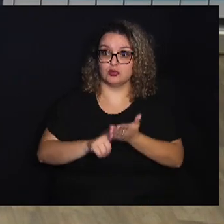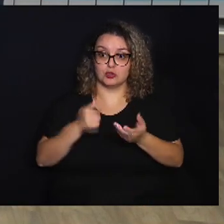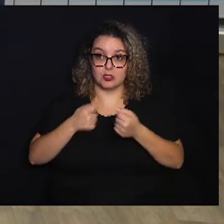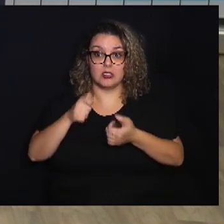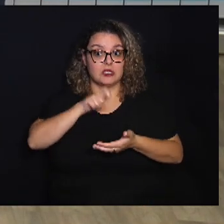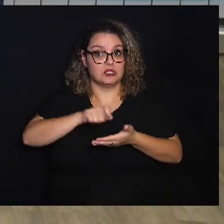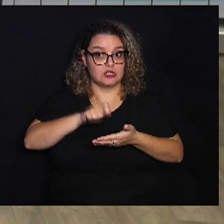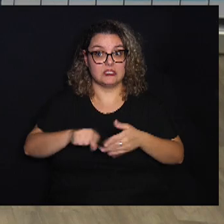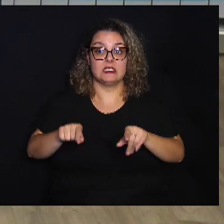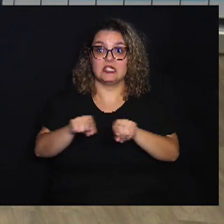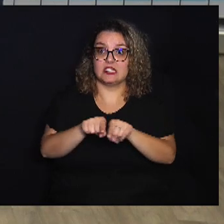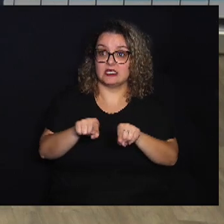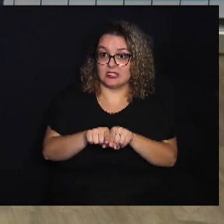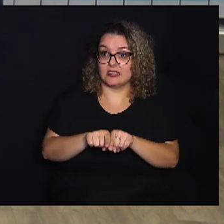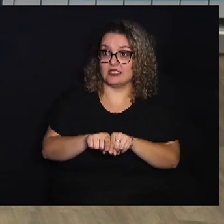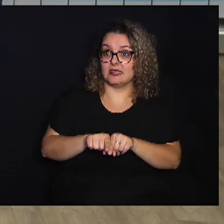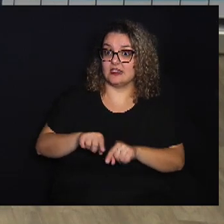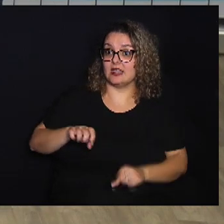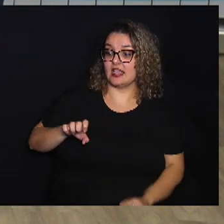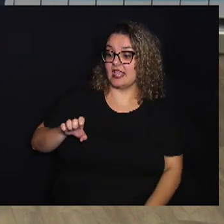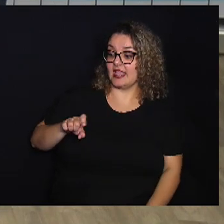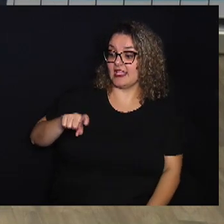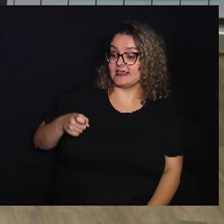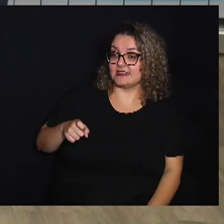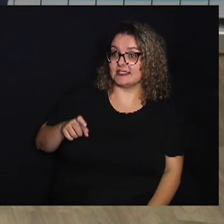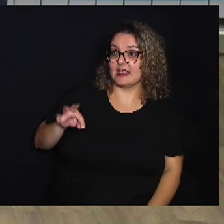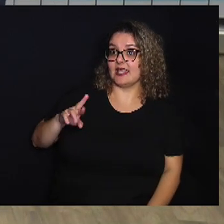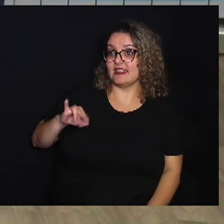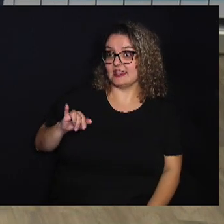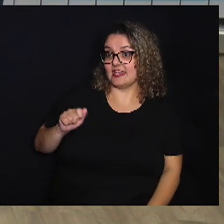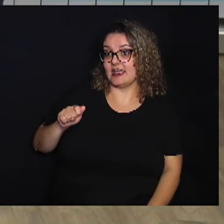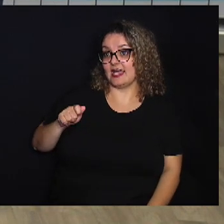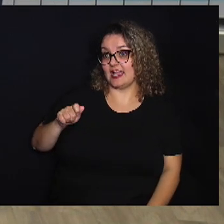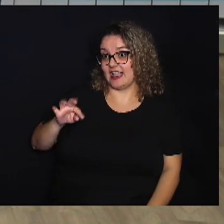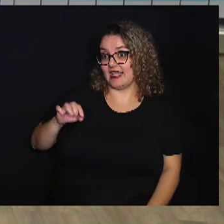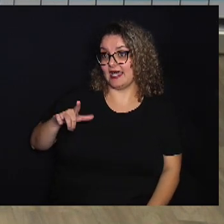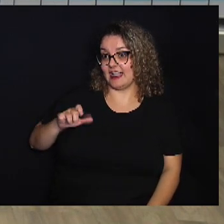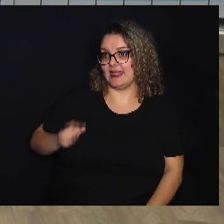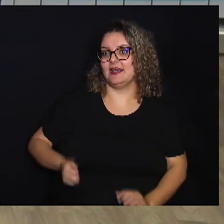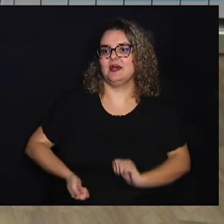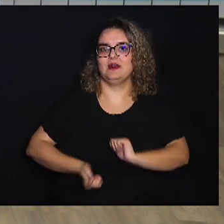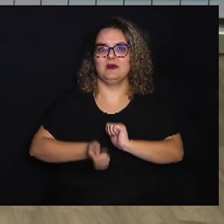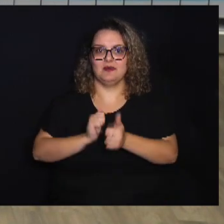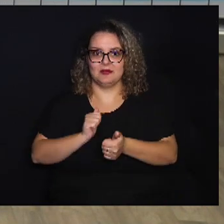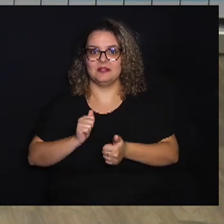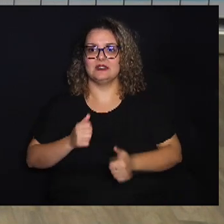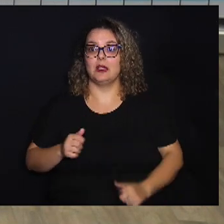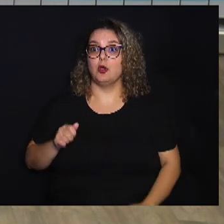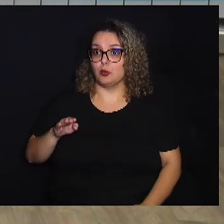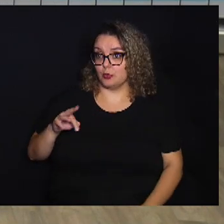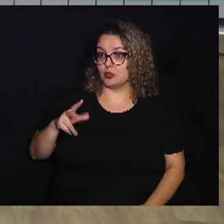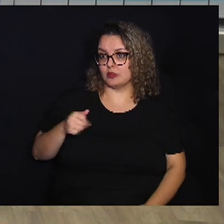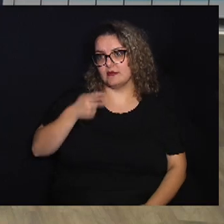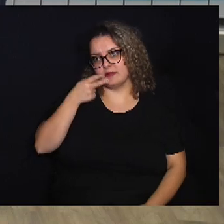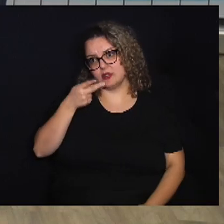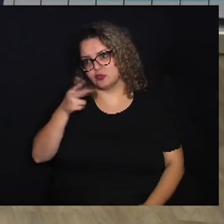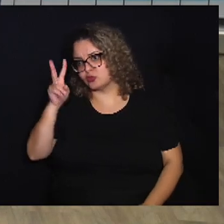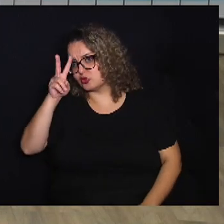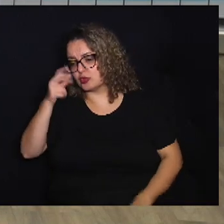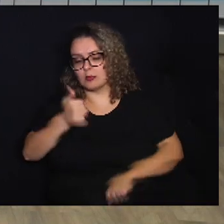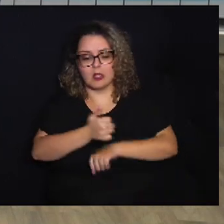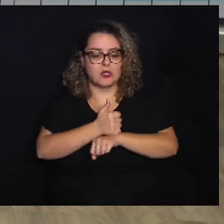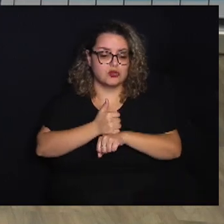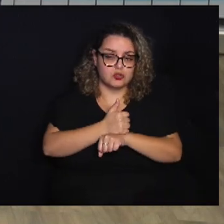escritor, e também da ex-triatleta profissional Bruna Mann. E a gente vai contar sobre a carreira dos